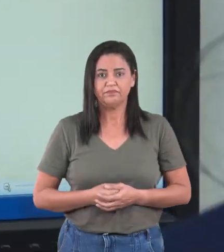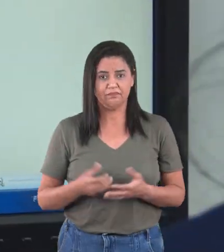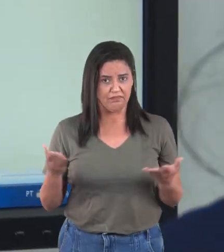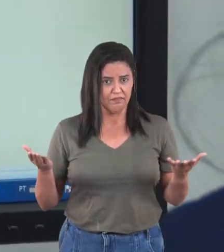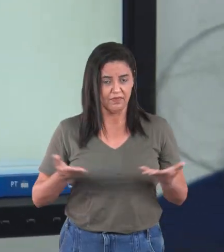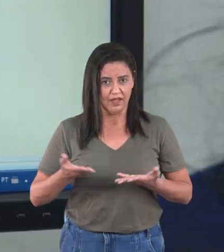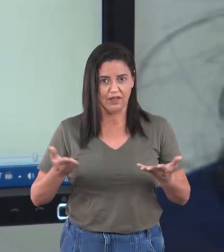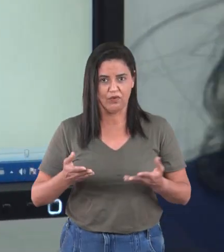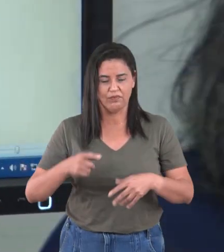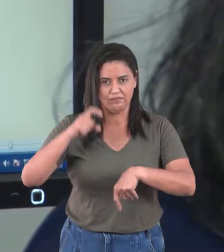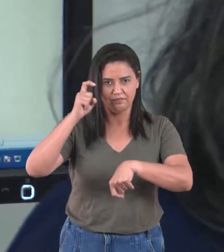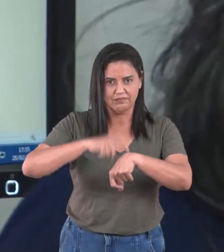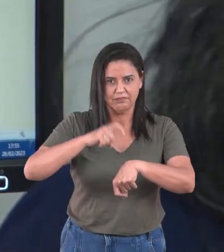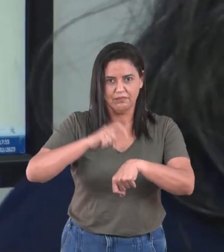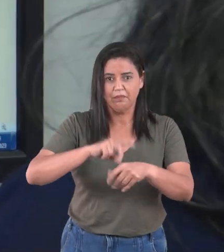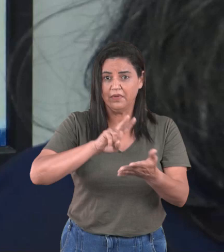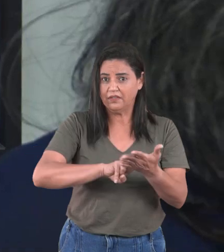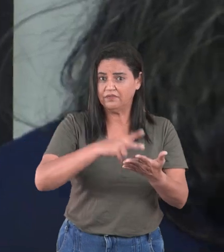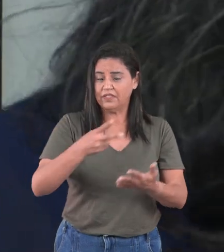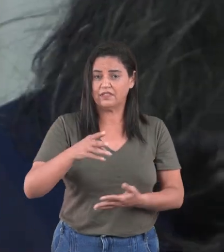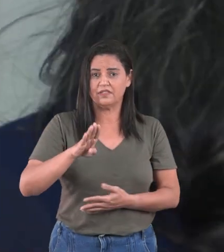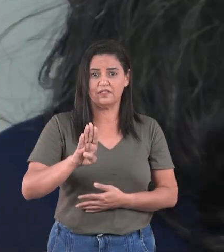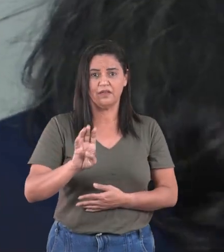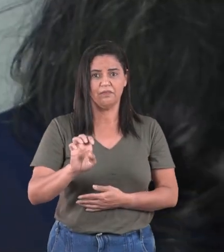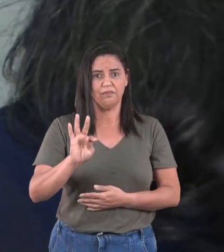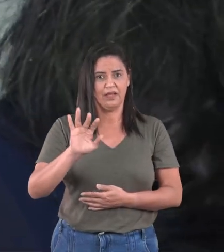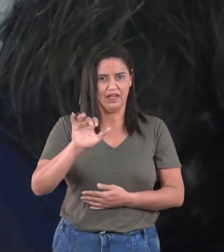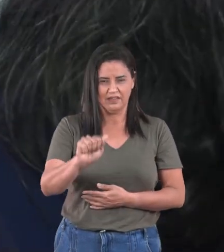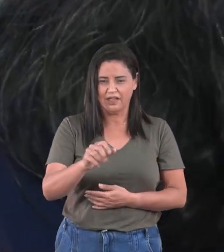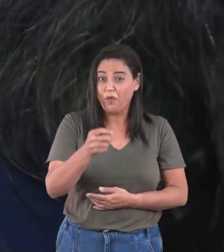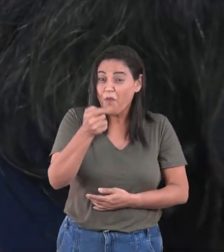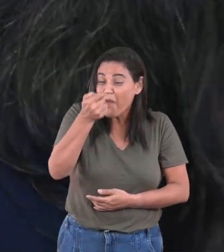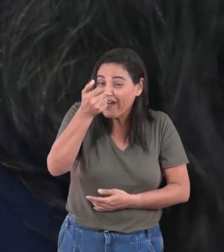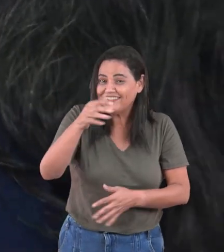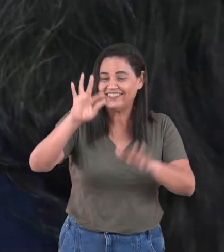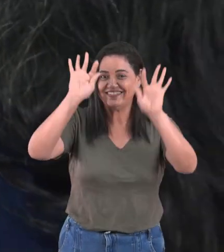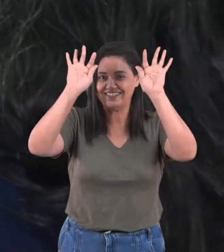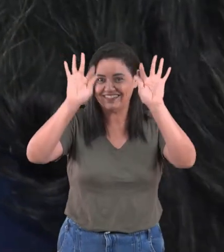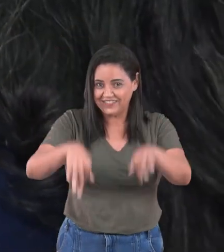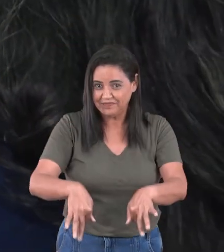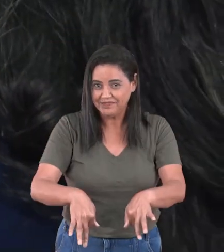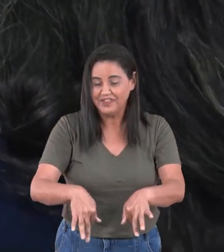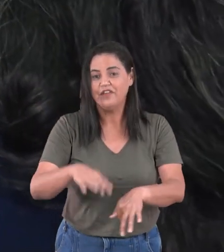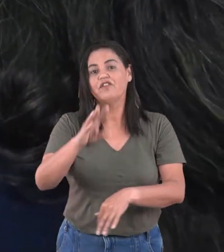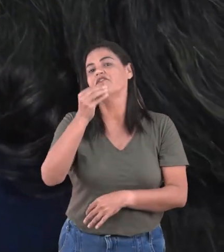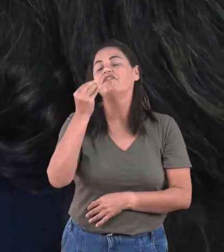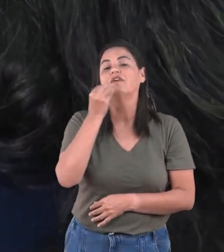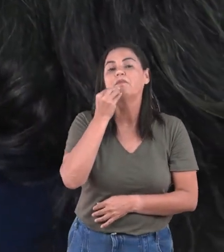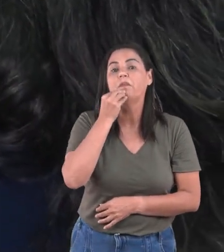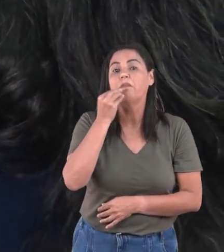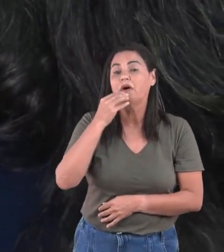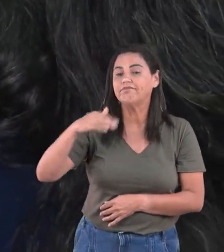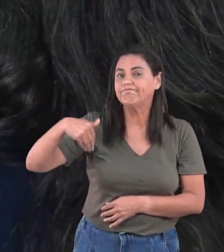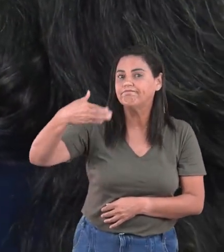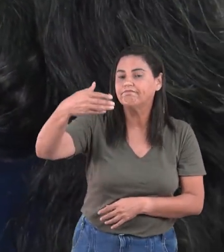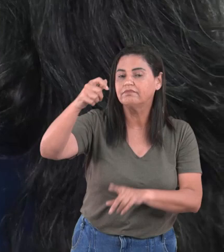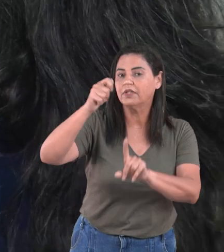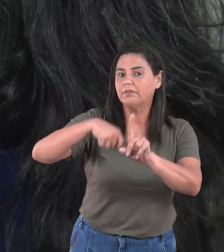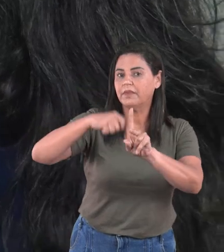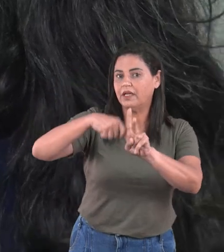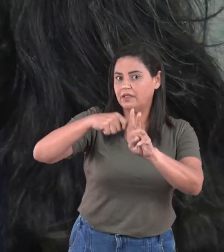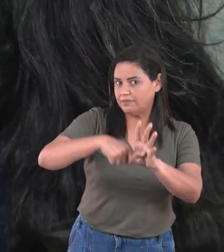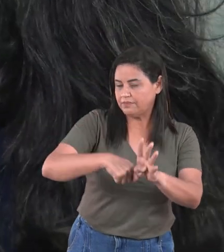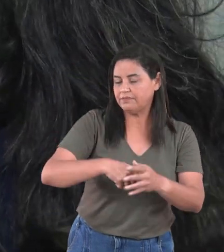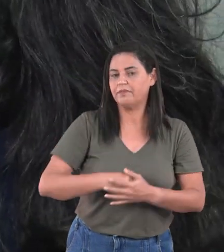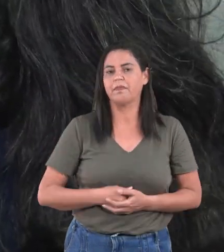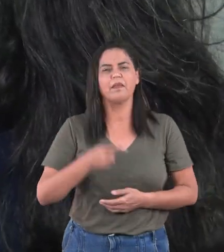Nós estamos no momento com uma versão beta quase pronta, a gente vai começar os testes nos